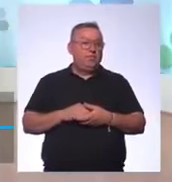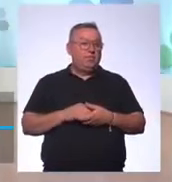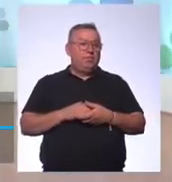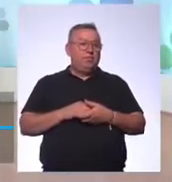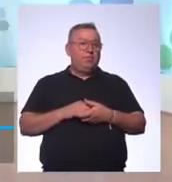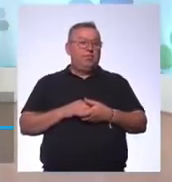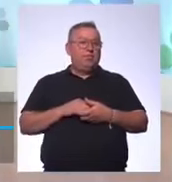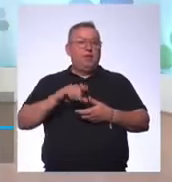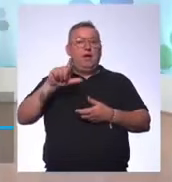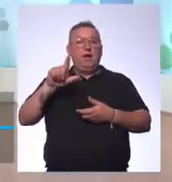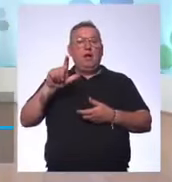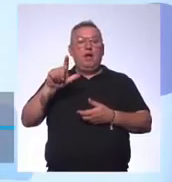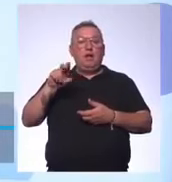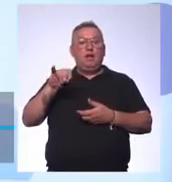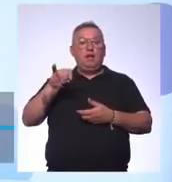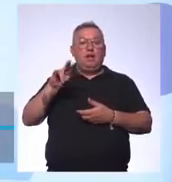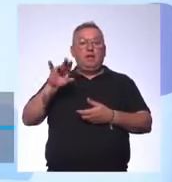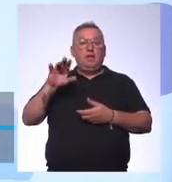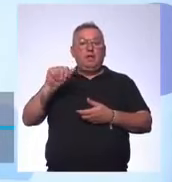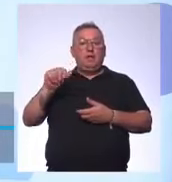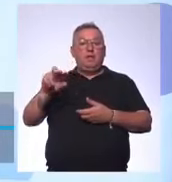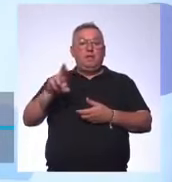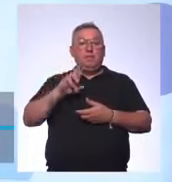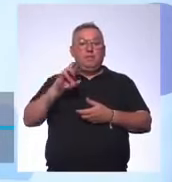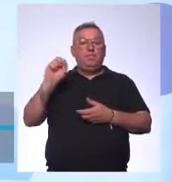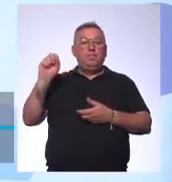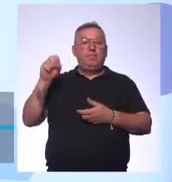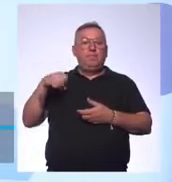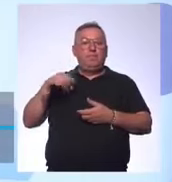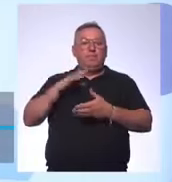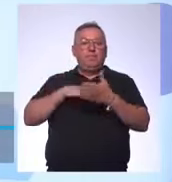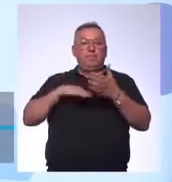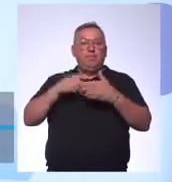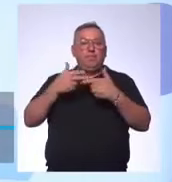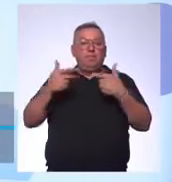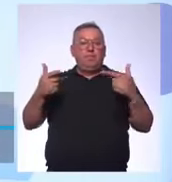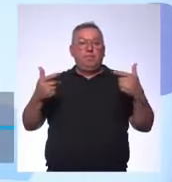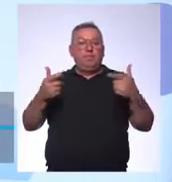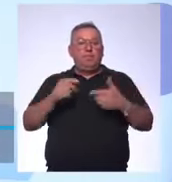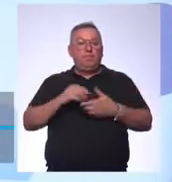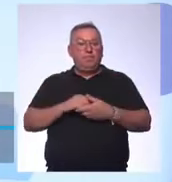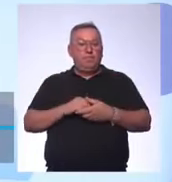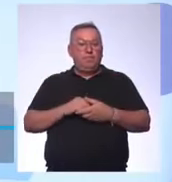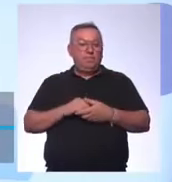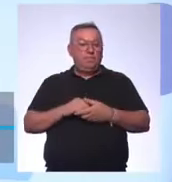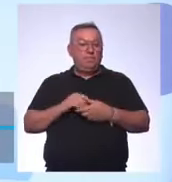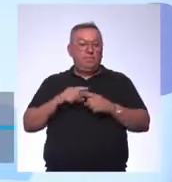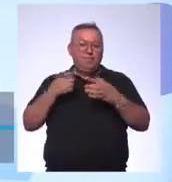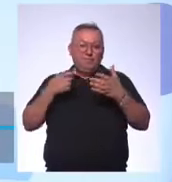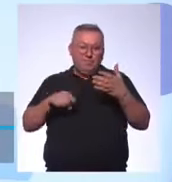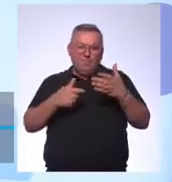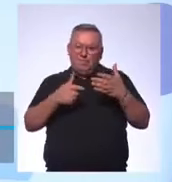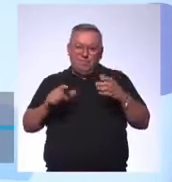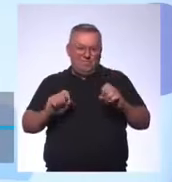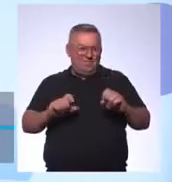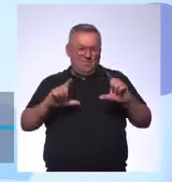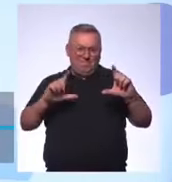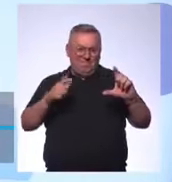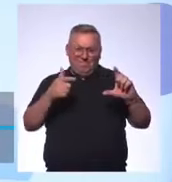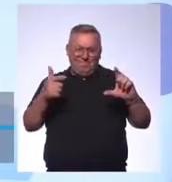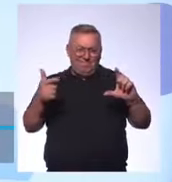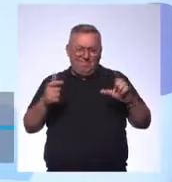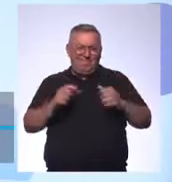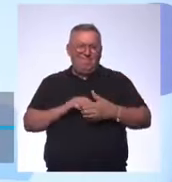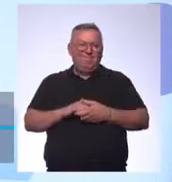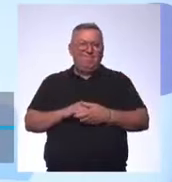A aluna Lívia, né, também respondeu sim para todas as questões. Claro que menos a última, que, como a professora acabou de dizer, não